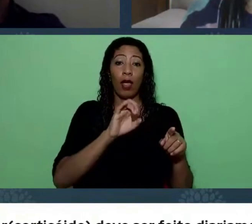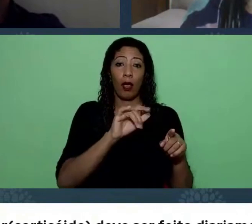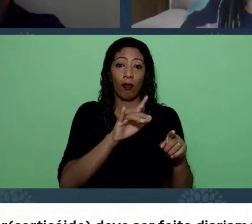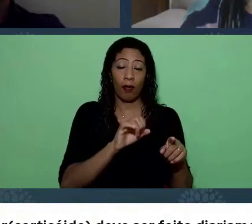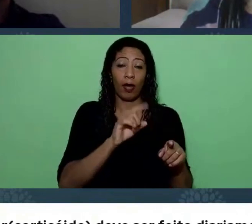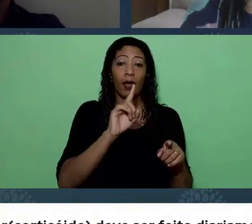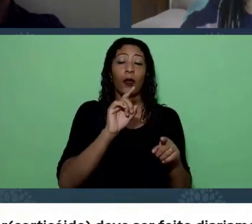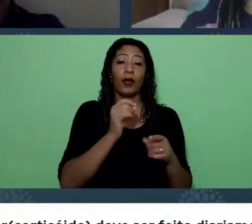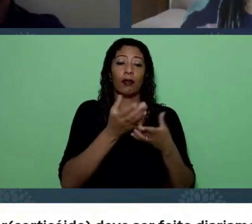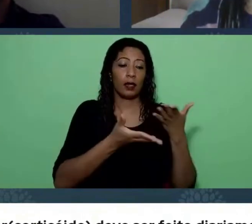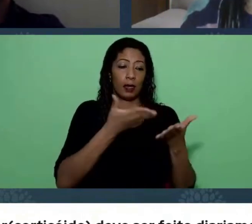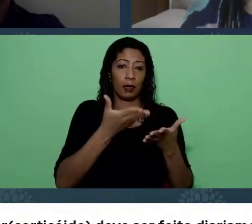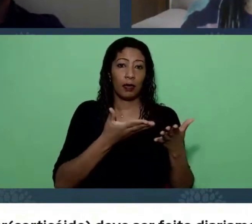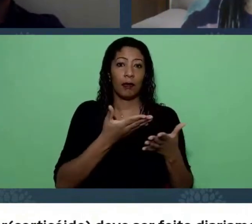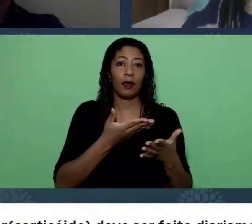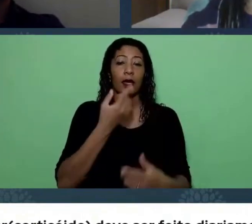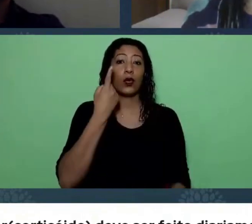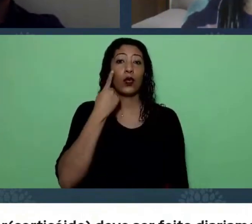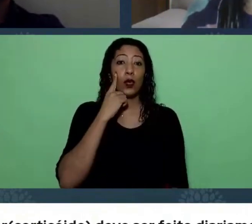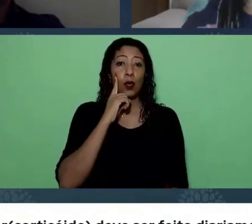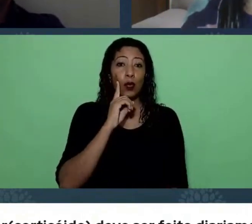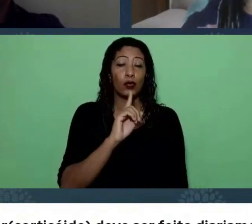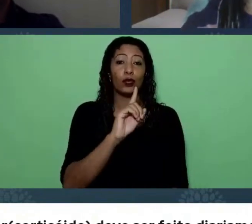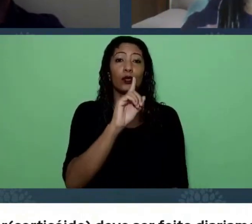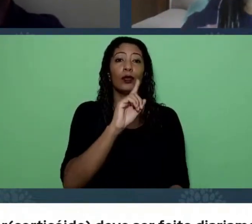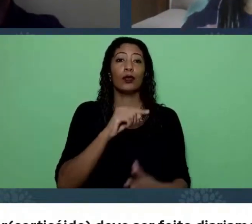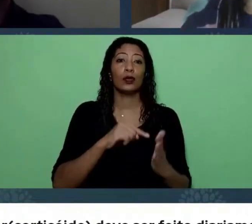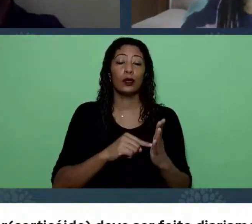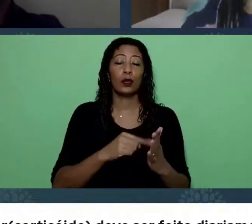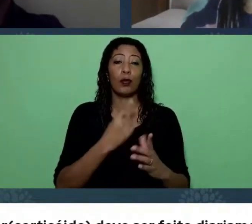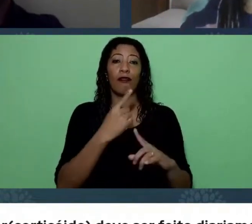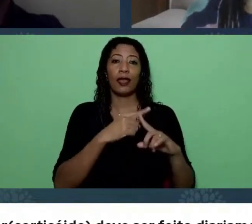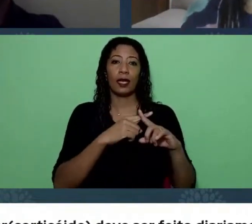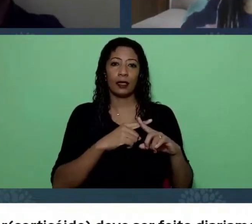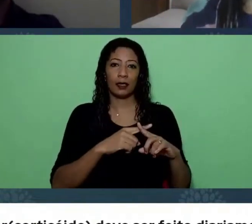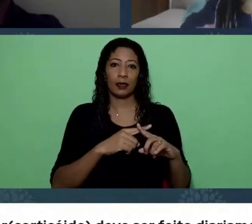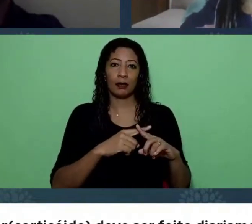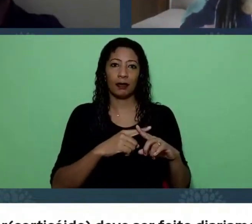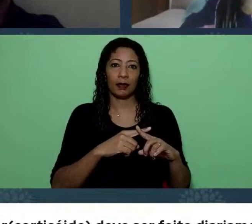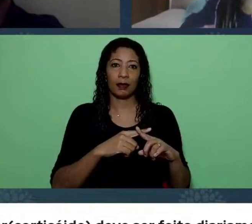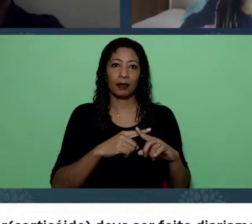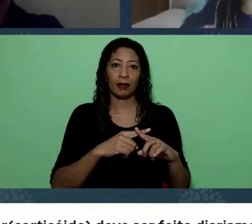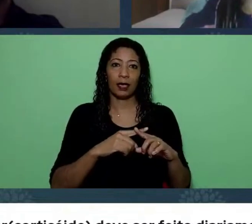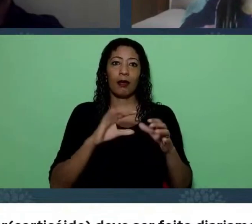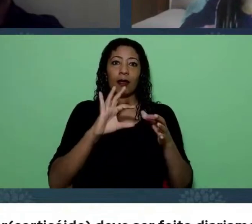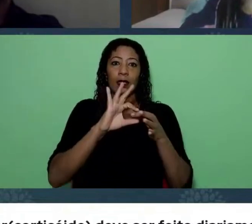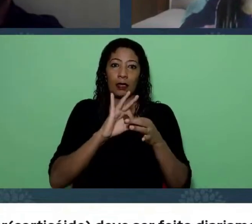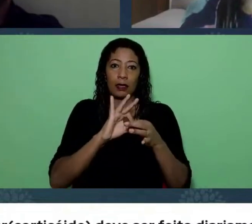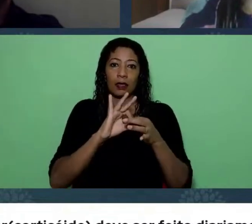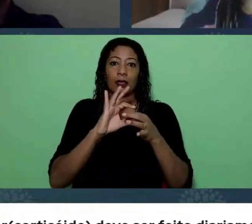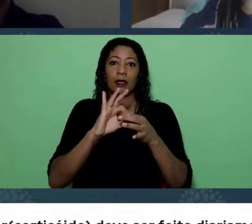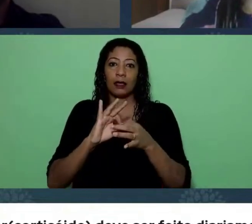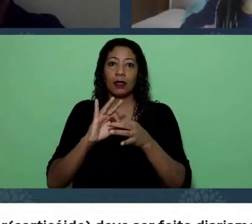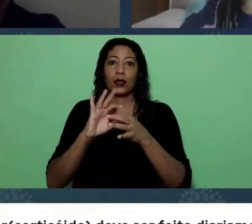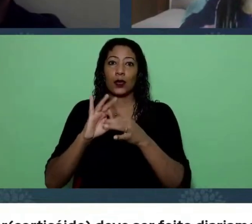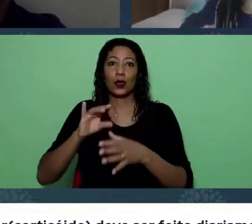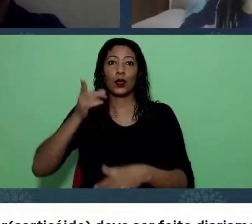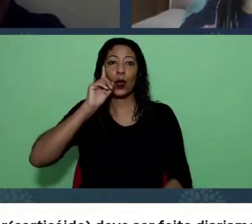dia, de maneira constante, diária. Esse tipo de associação, ele deve ser feito todos os